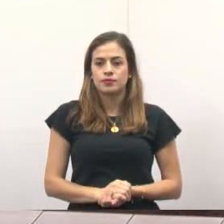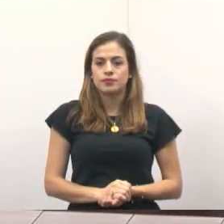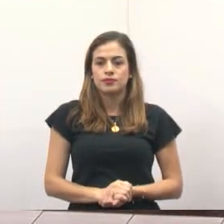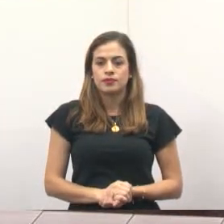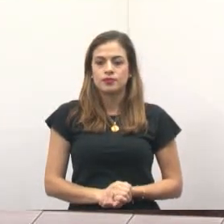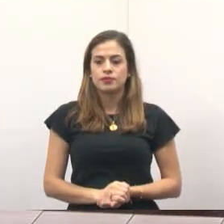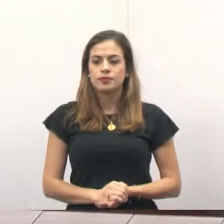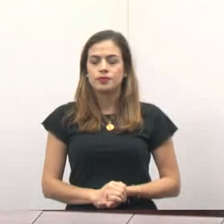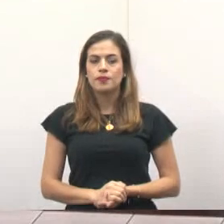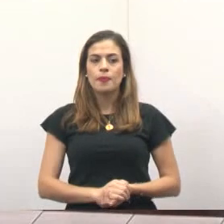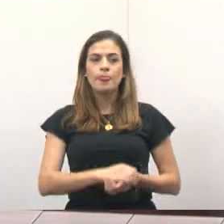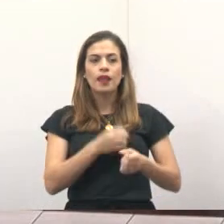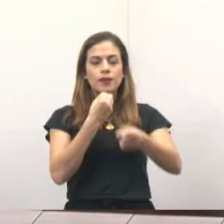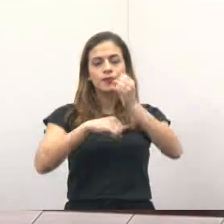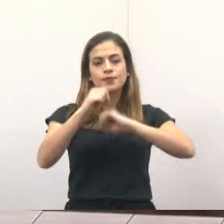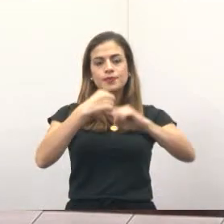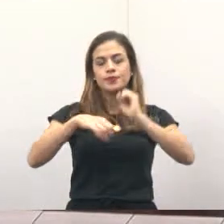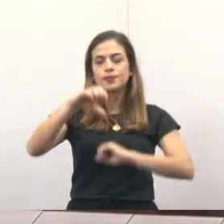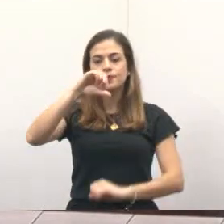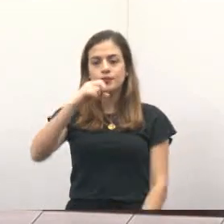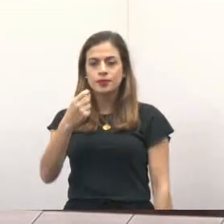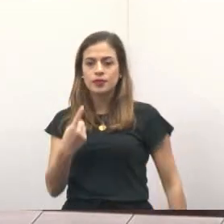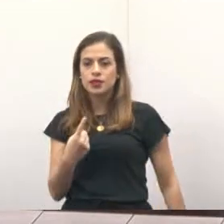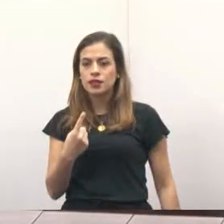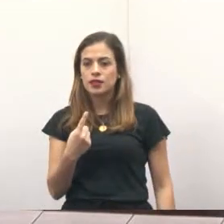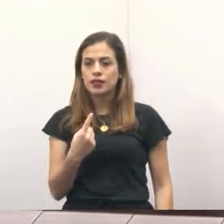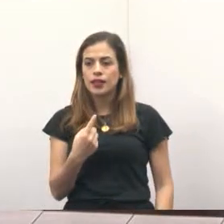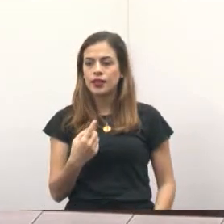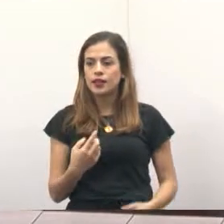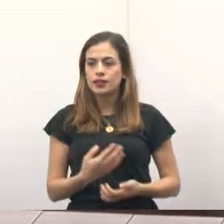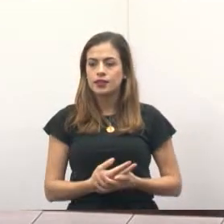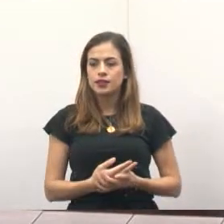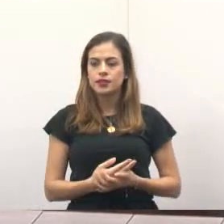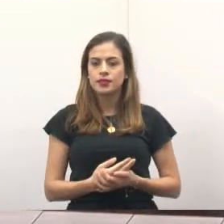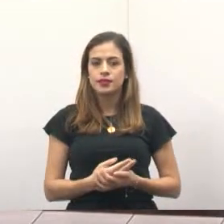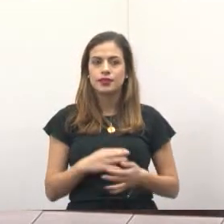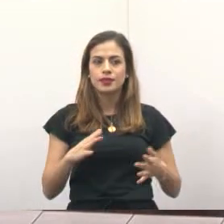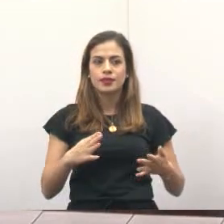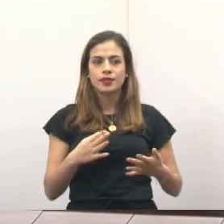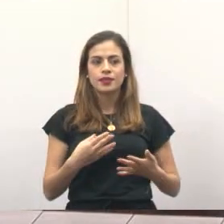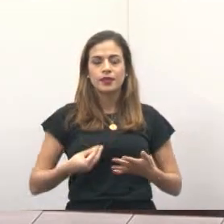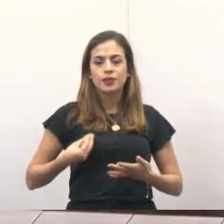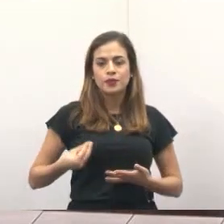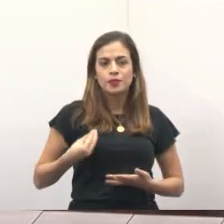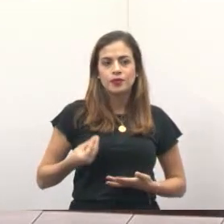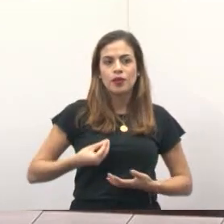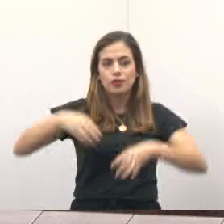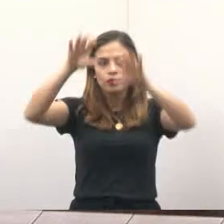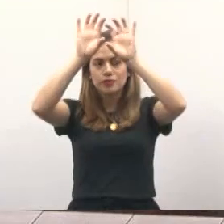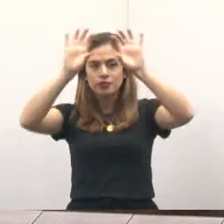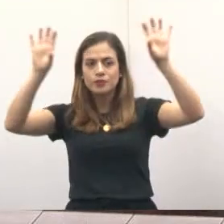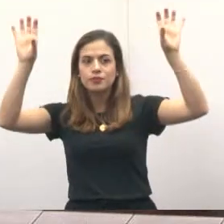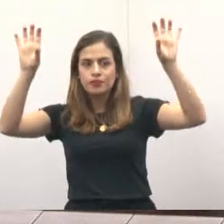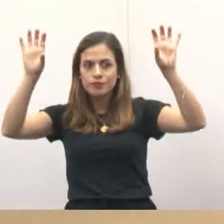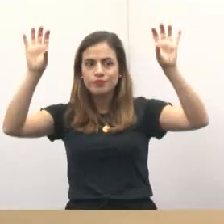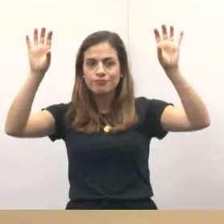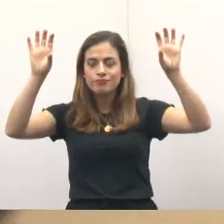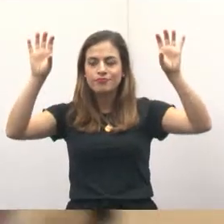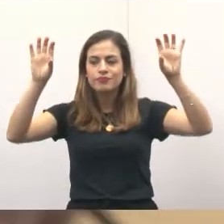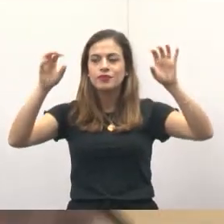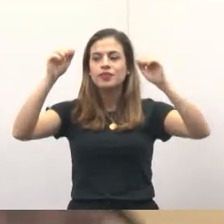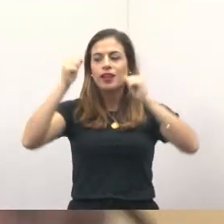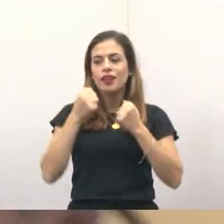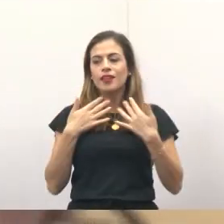Salmos 91, do 1 ao 4. Aquele que habita no abrigo do Altíssimo e